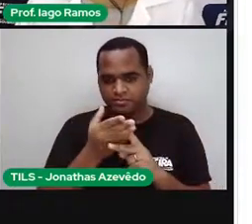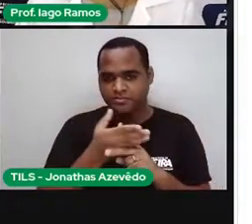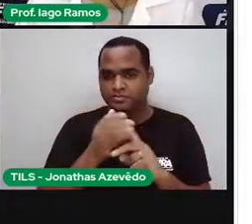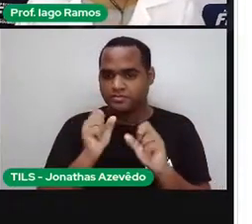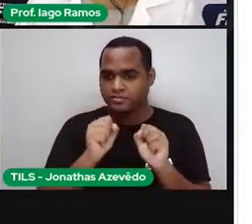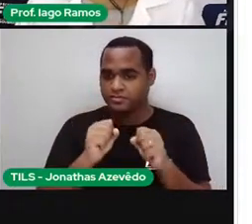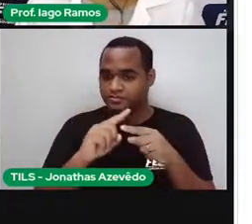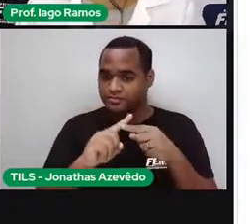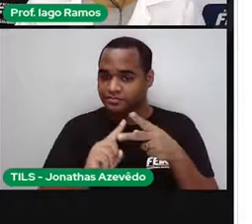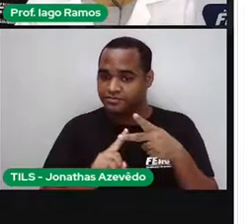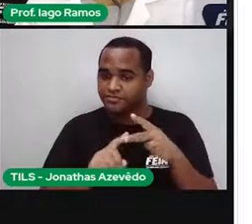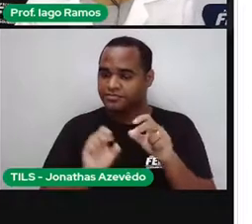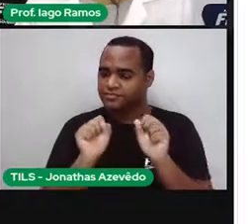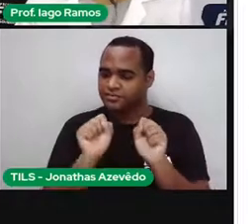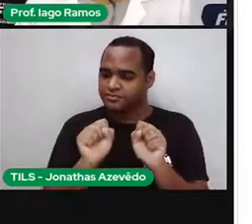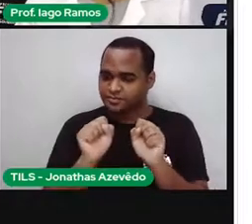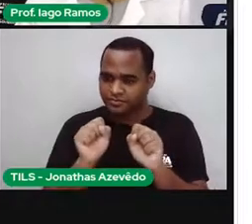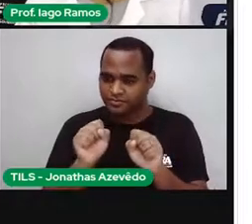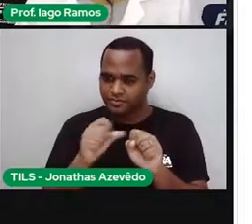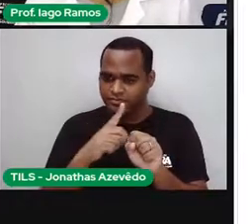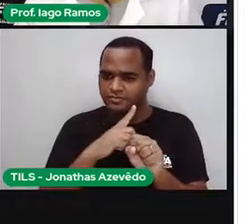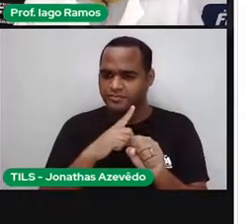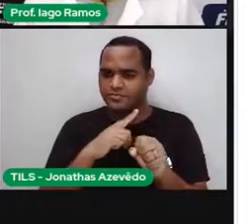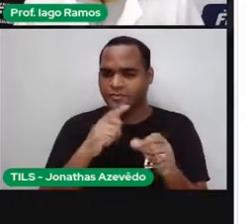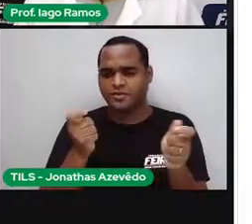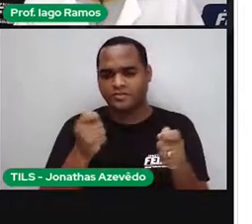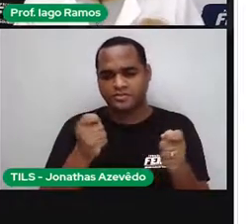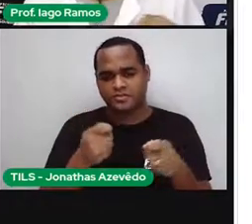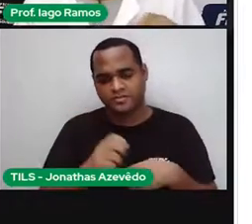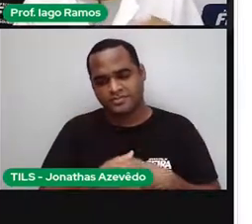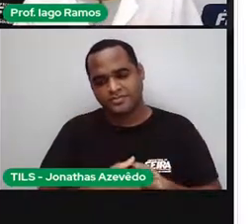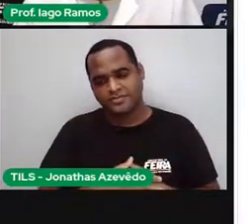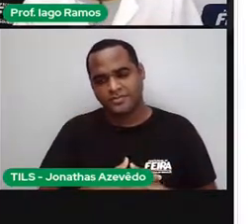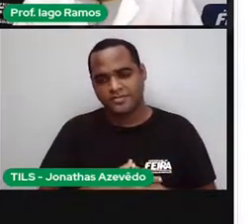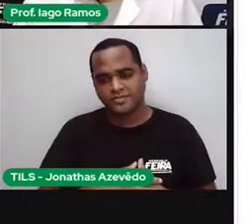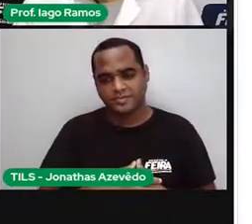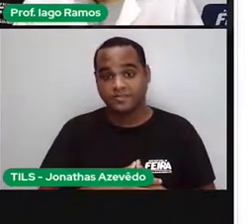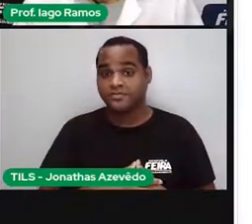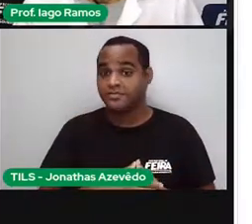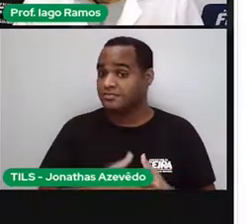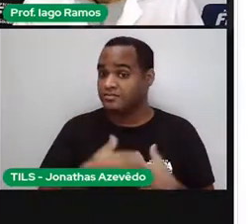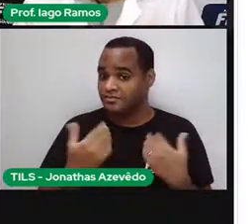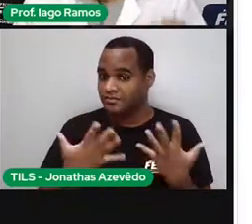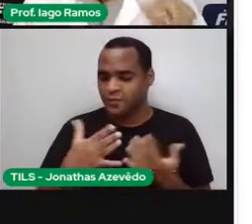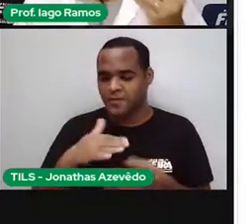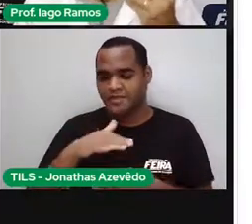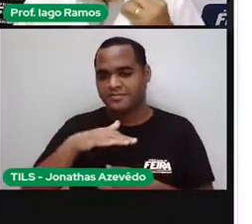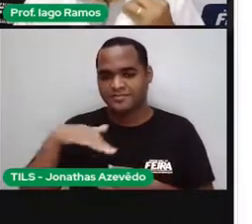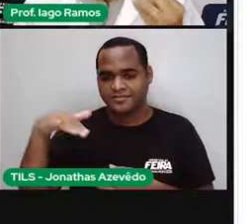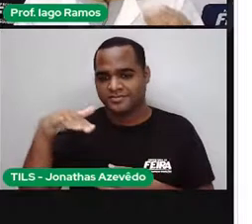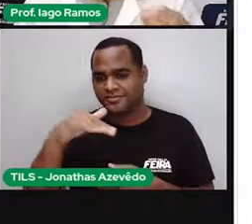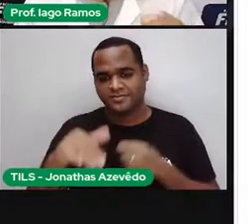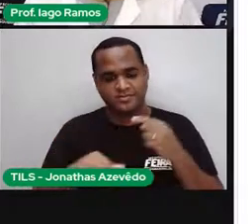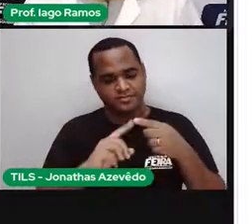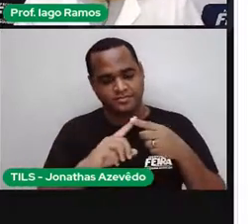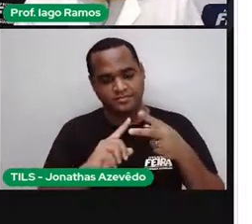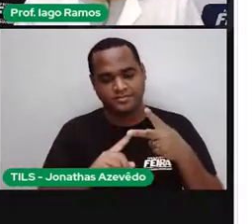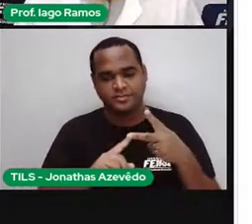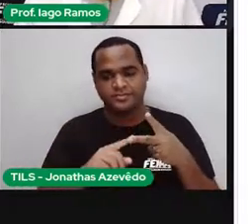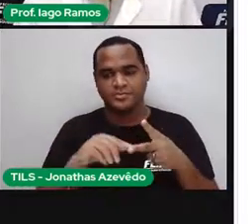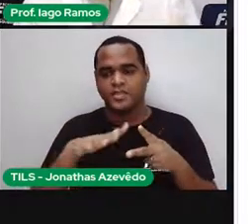um triângulo dois triângulos então a área do retângulo